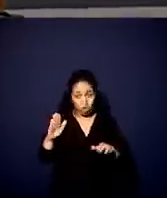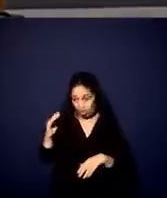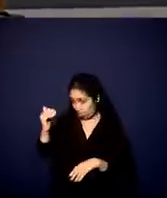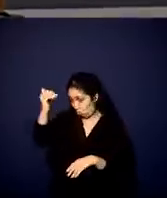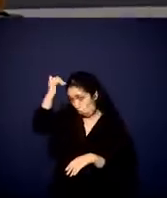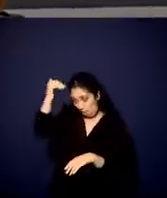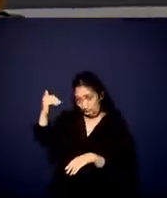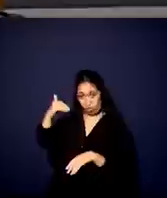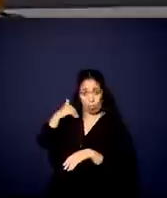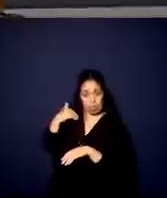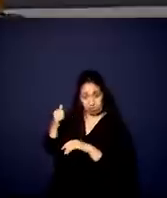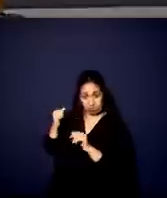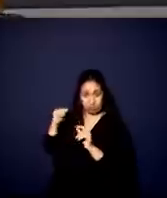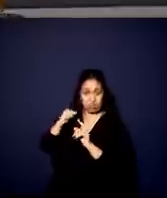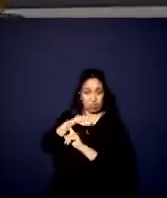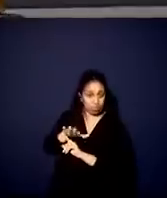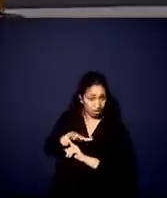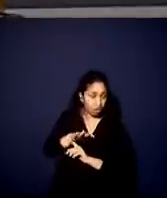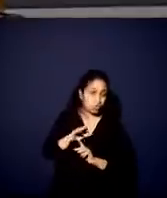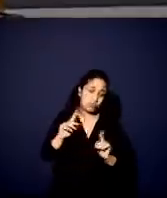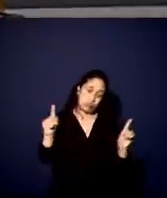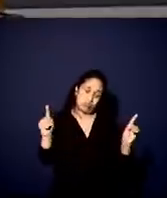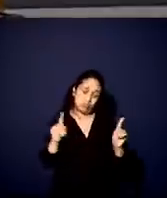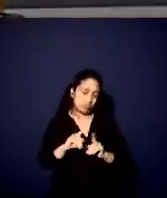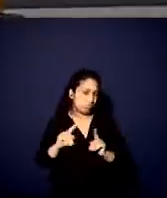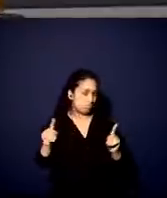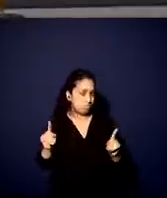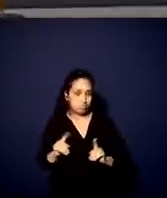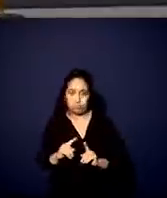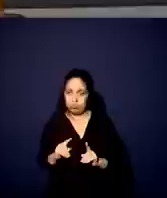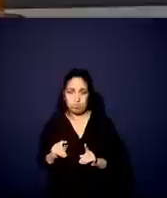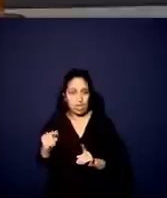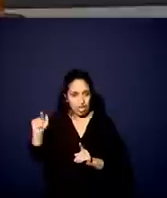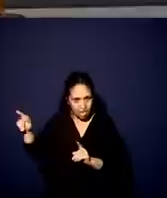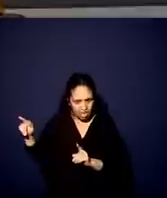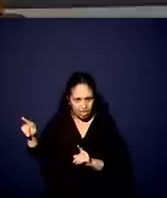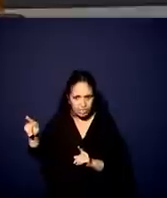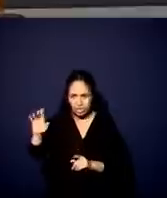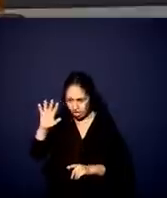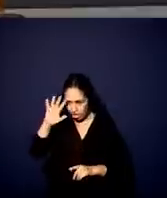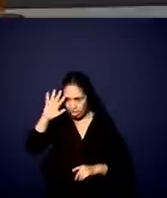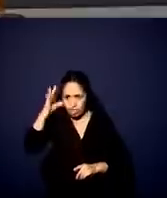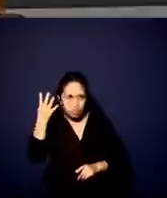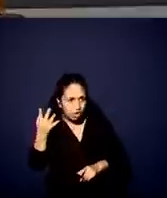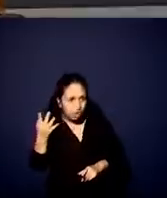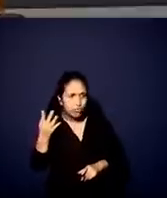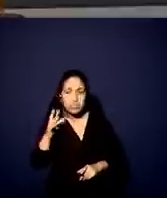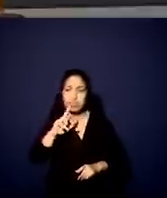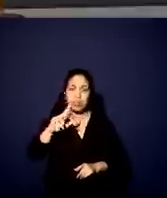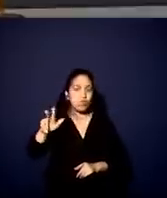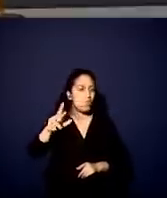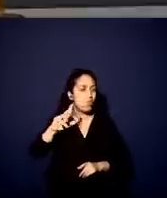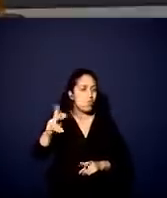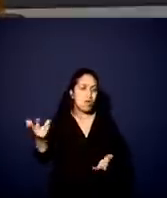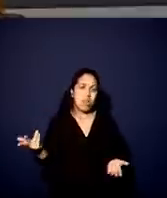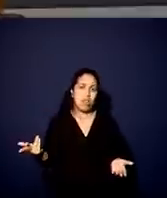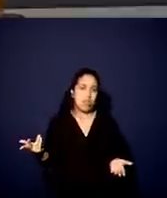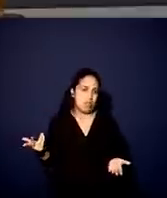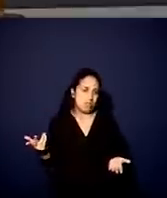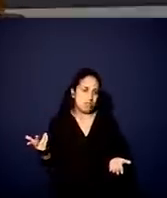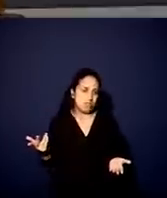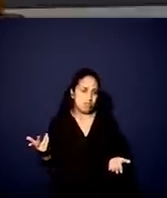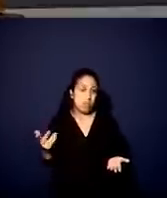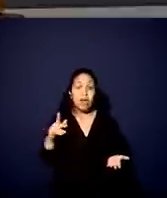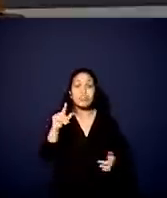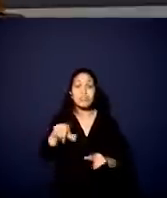culpa em banco central né Não vamos colocar a culpa em banco central porque Banco Central não é quem decide o aumento de gasto público não é quem de carga tributária